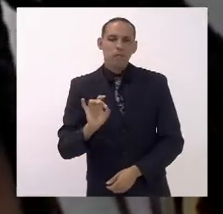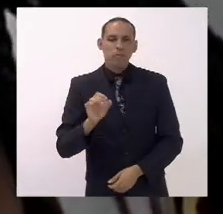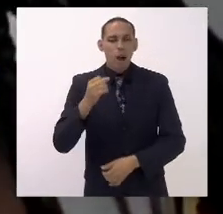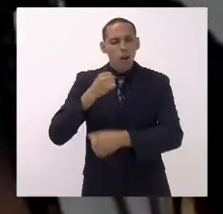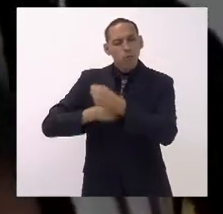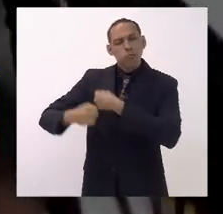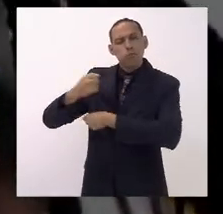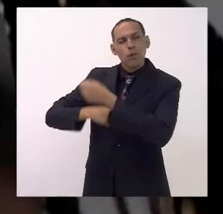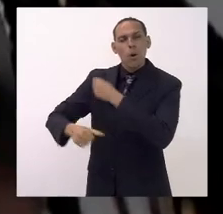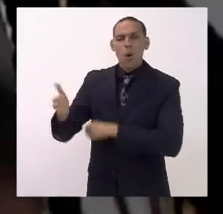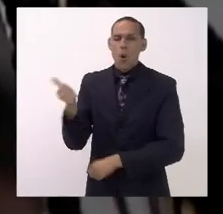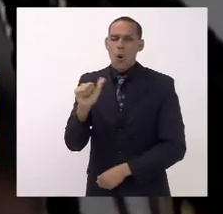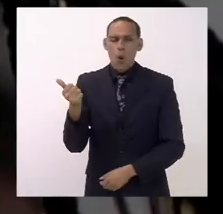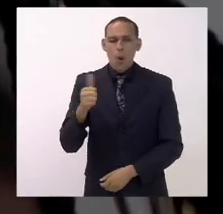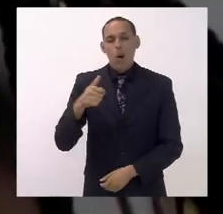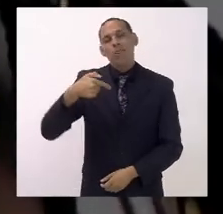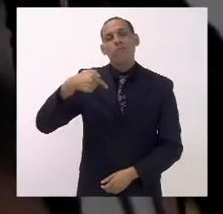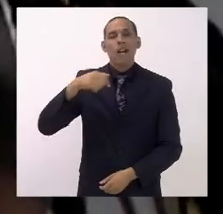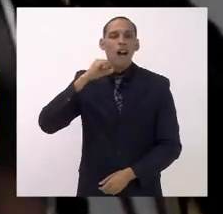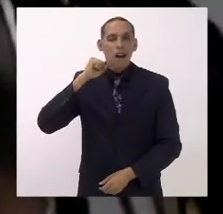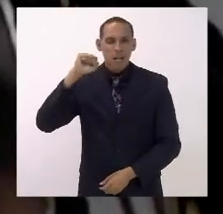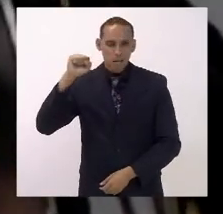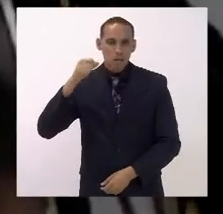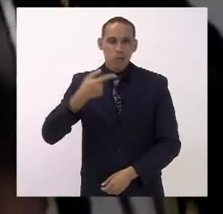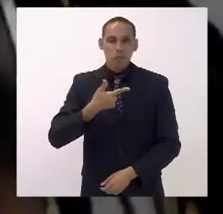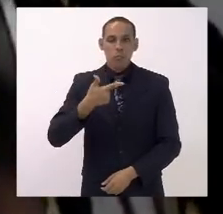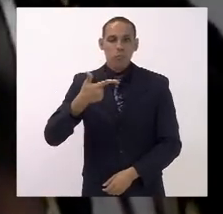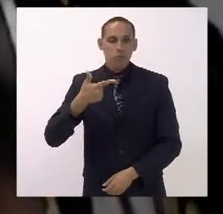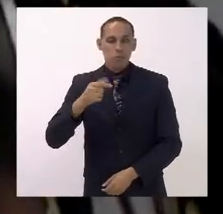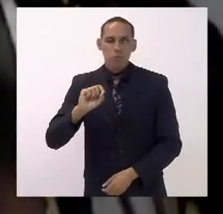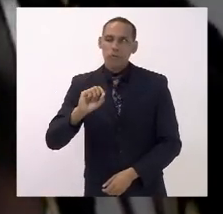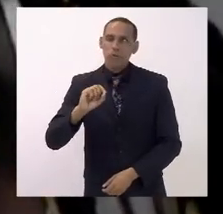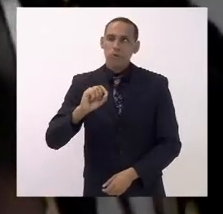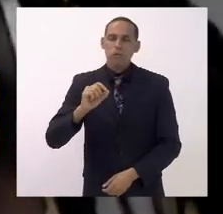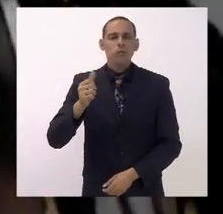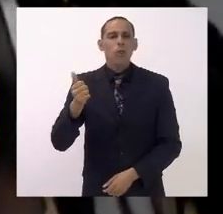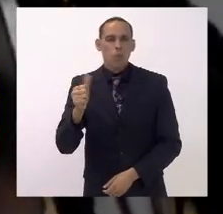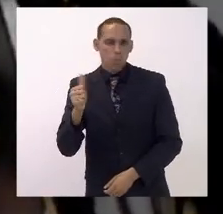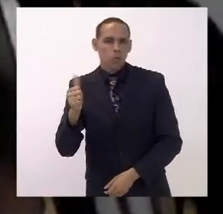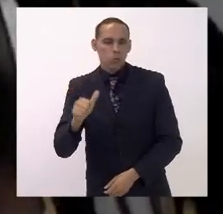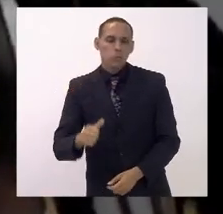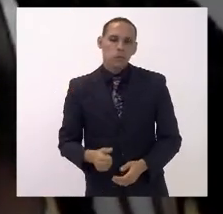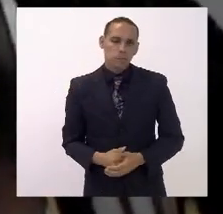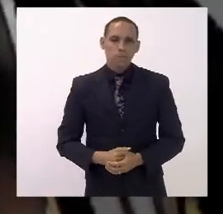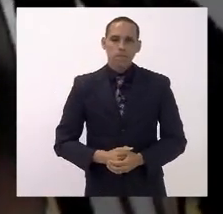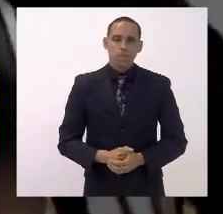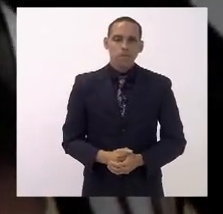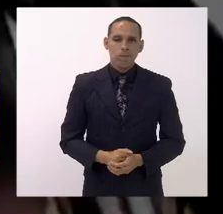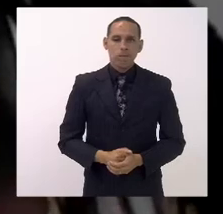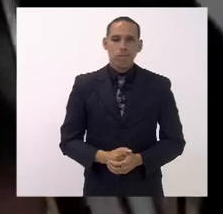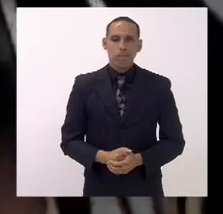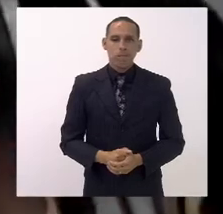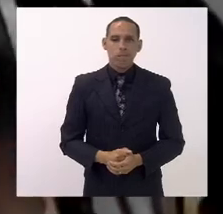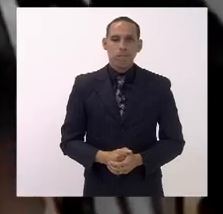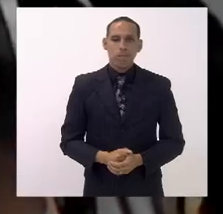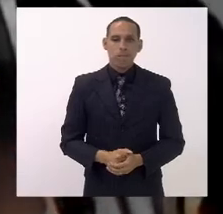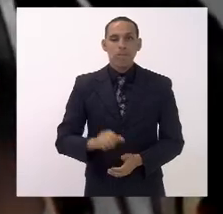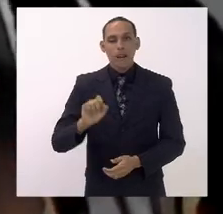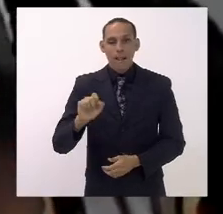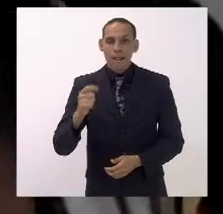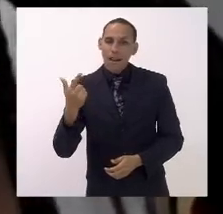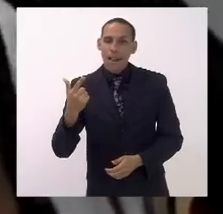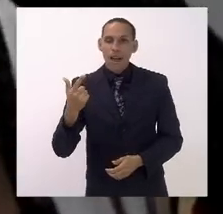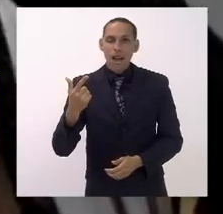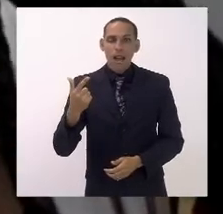anos atrás, no dia 7 de abril de 2011. Né? Um ex-aluno entrou